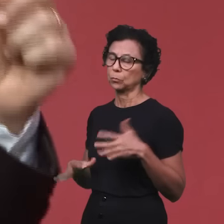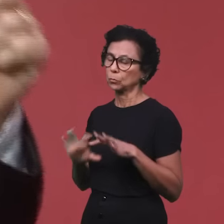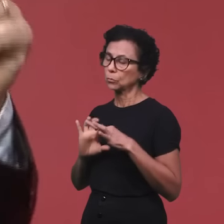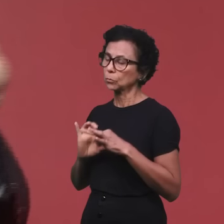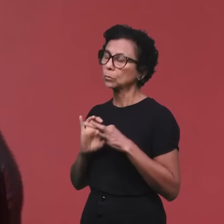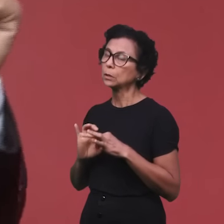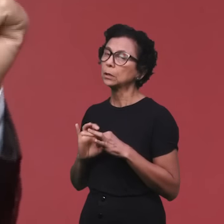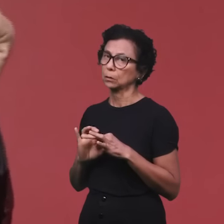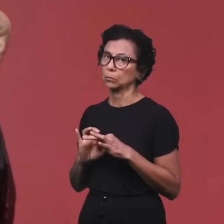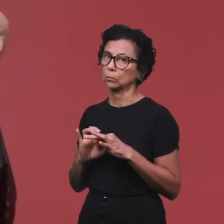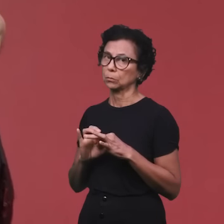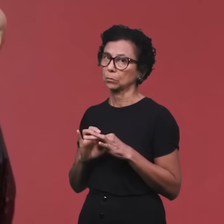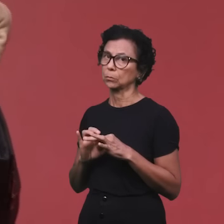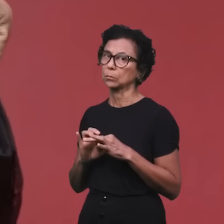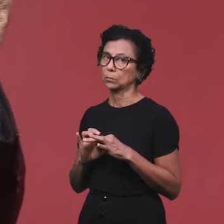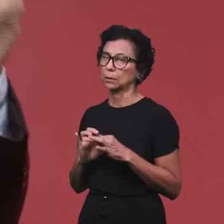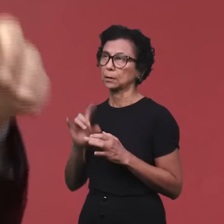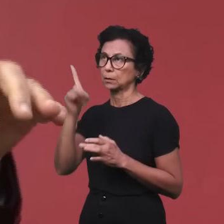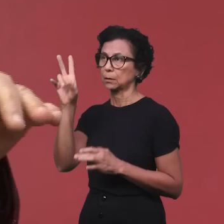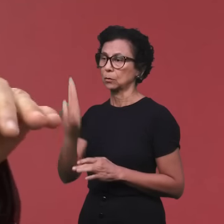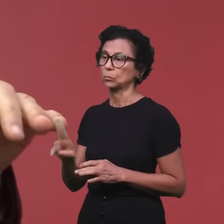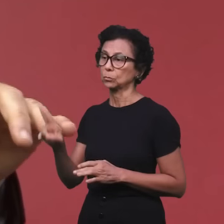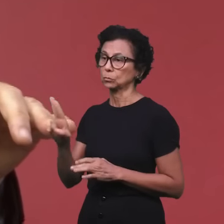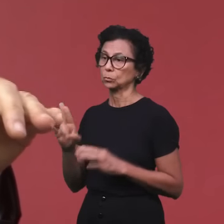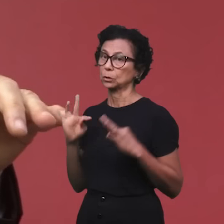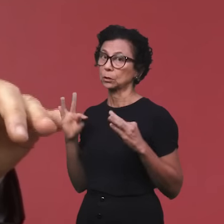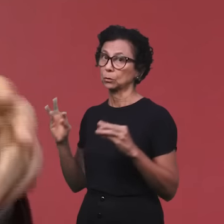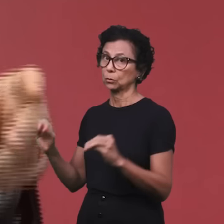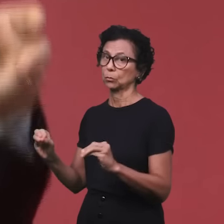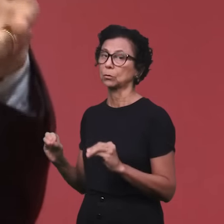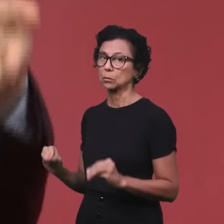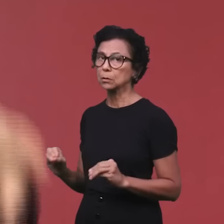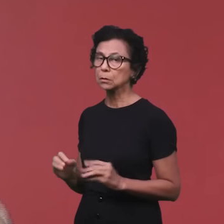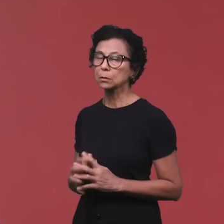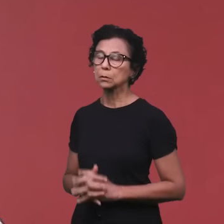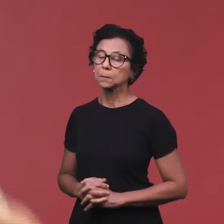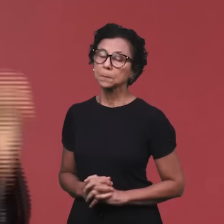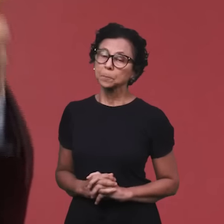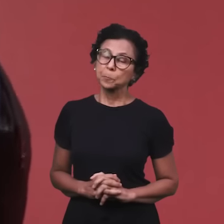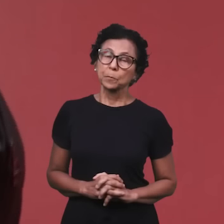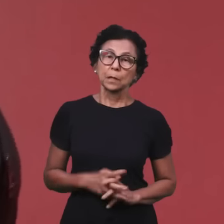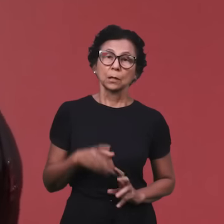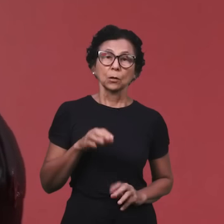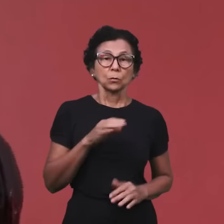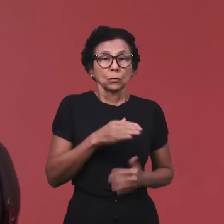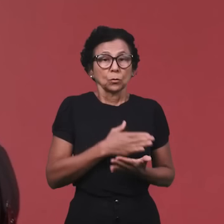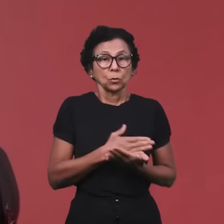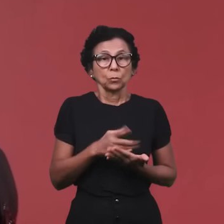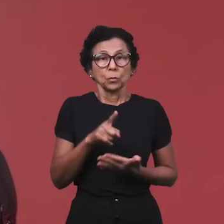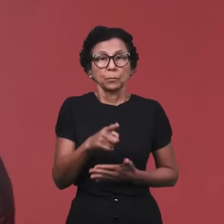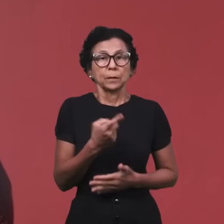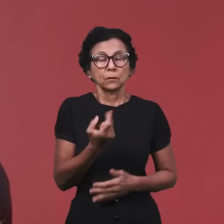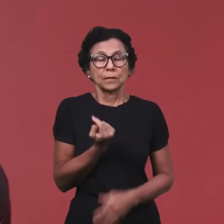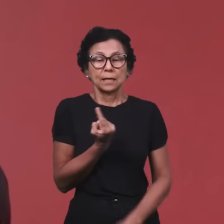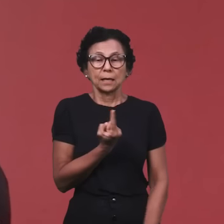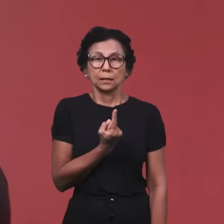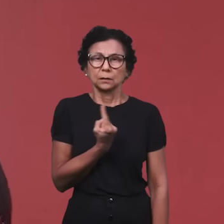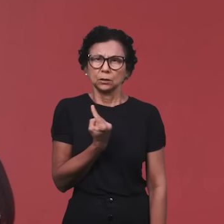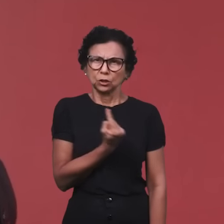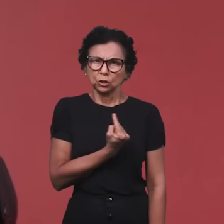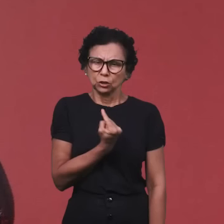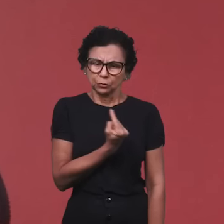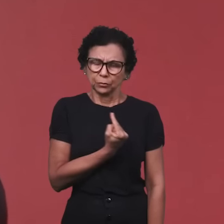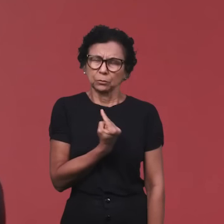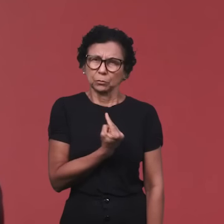da operação do corpo da igreja. Então, na hora que sai do corpo, ou seja, o indivíduo que ele saiu, quer